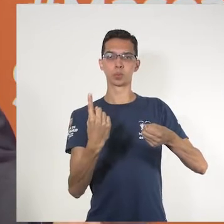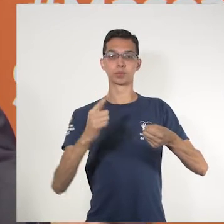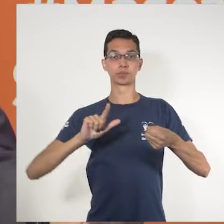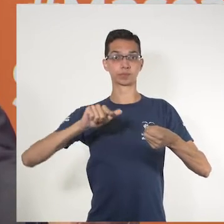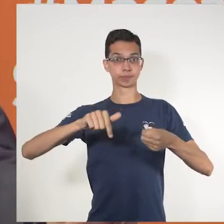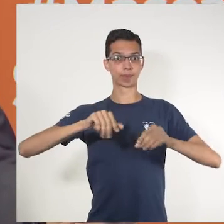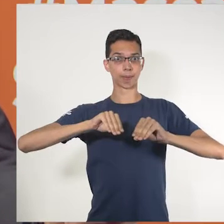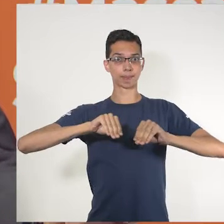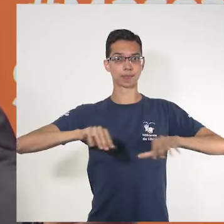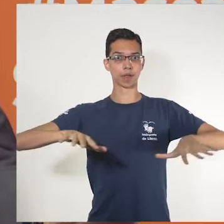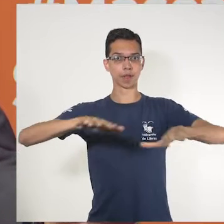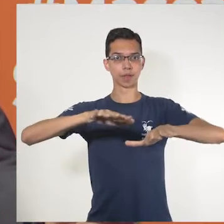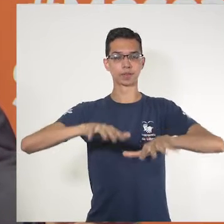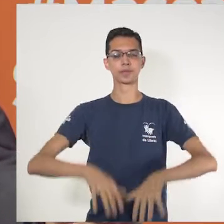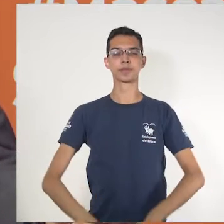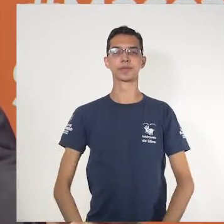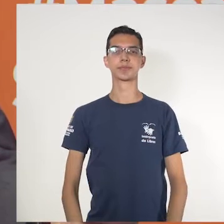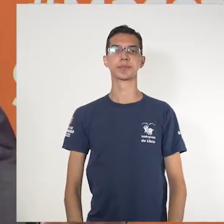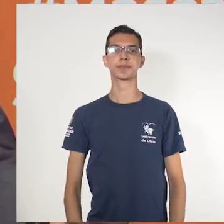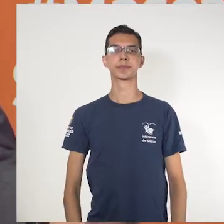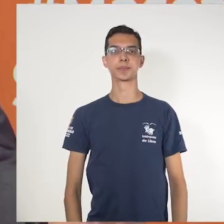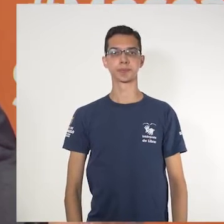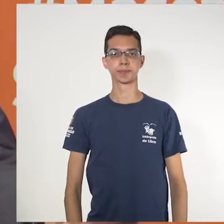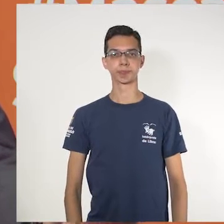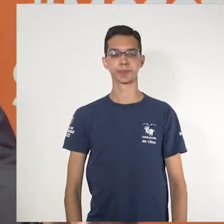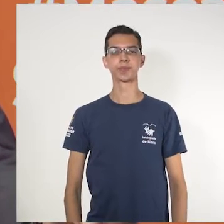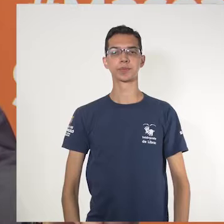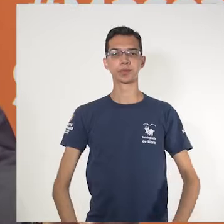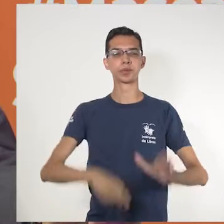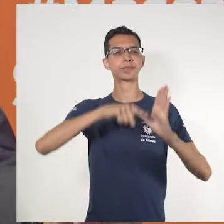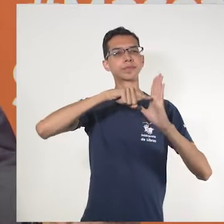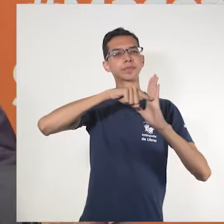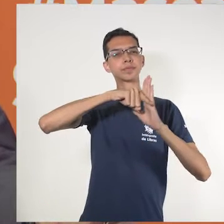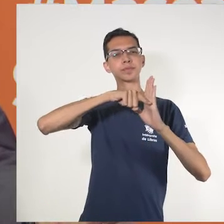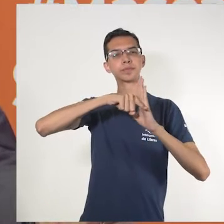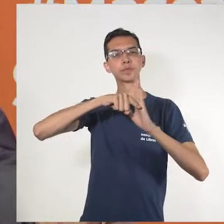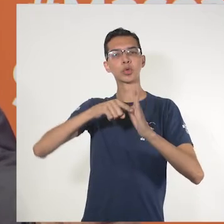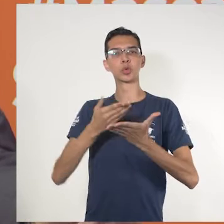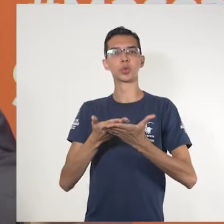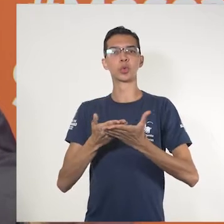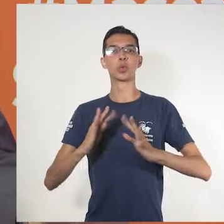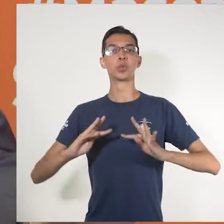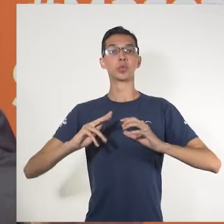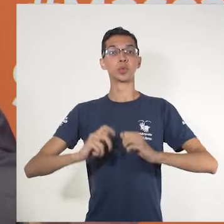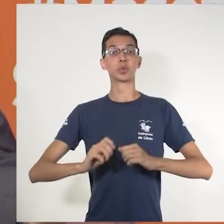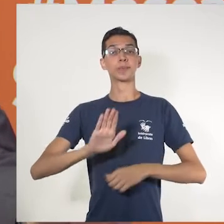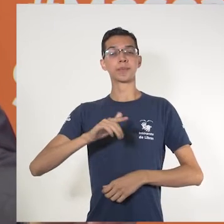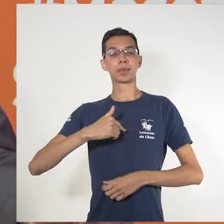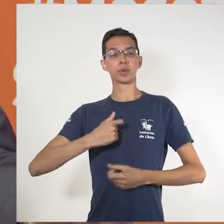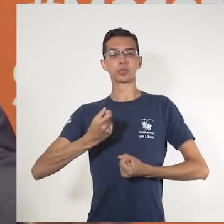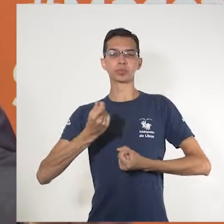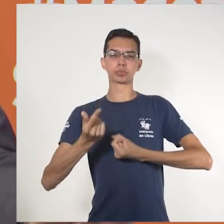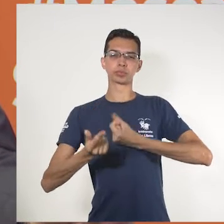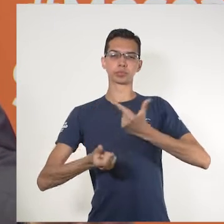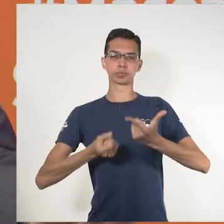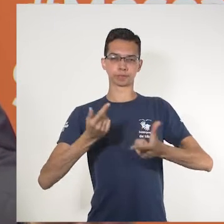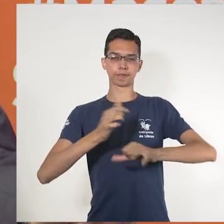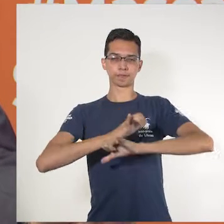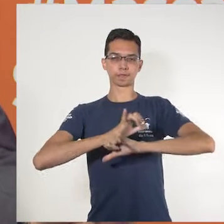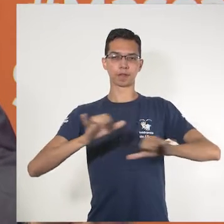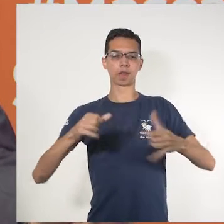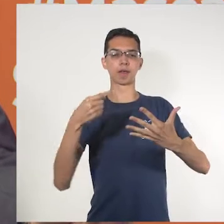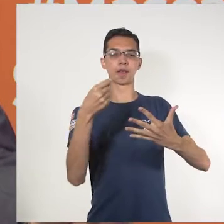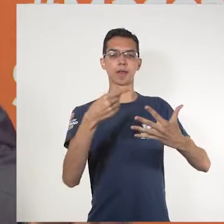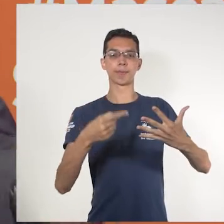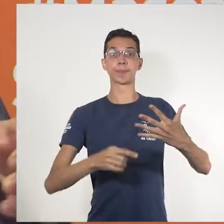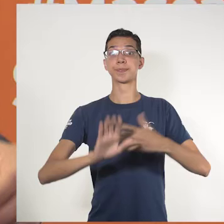que faz todos os estudos, eu queria só fazer alguns destaques pontuais, antes de passar a palavra para o